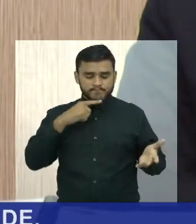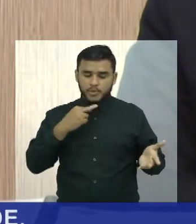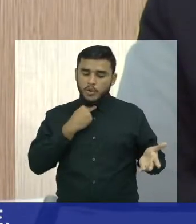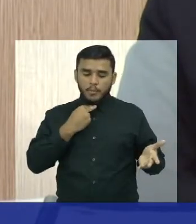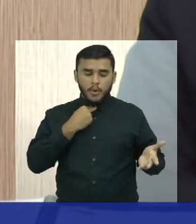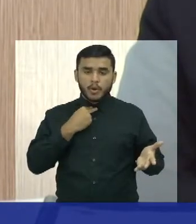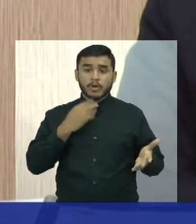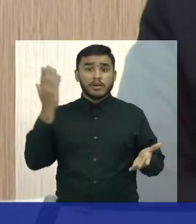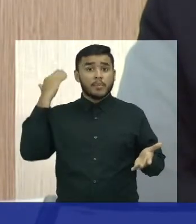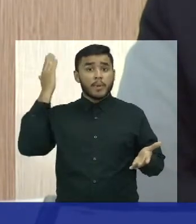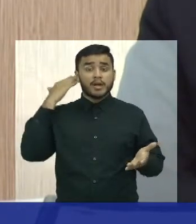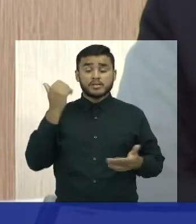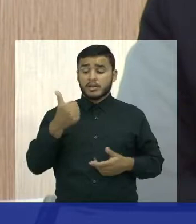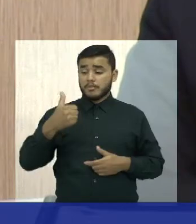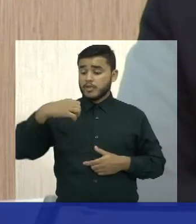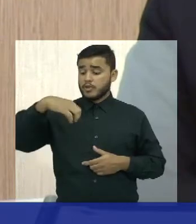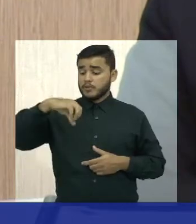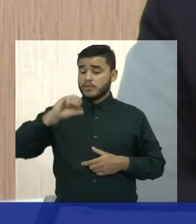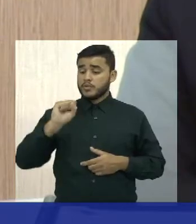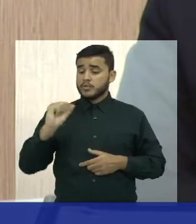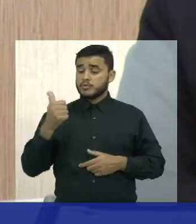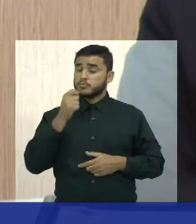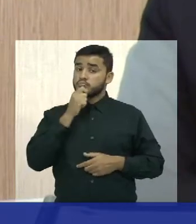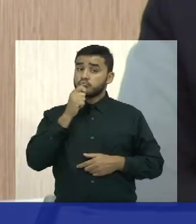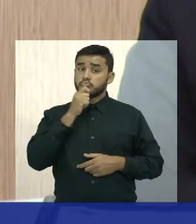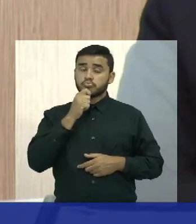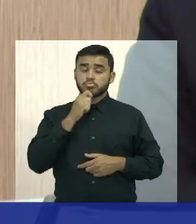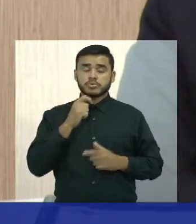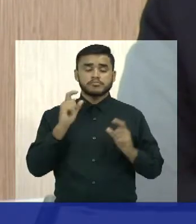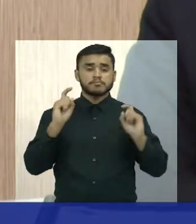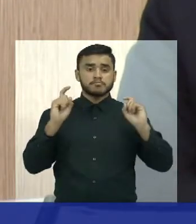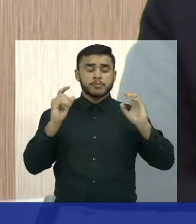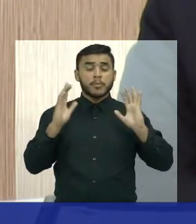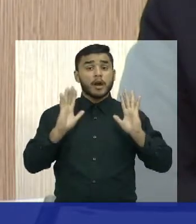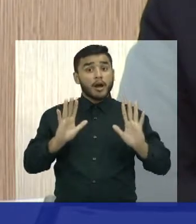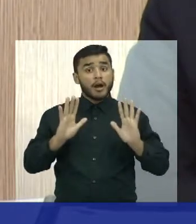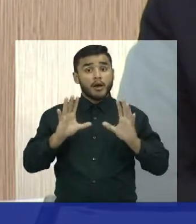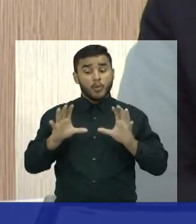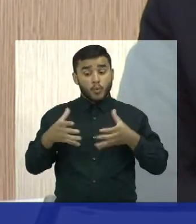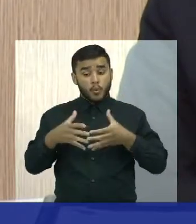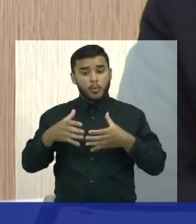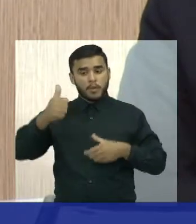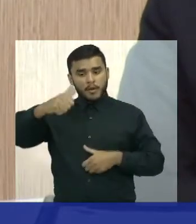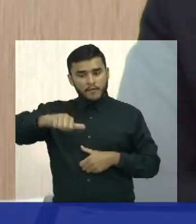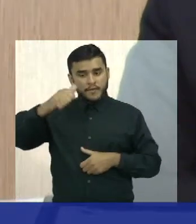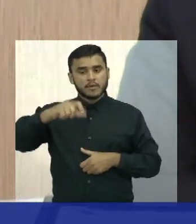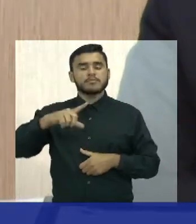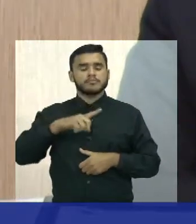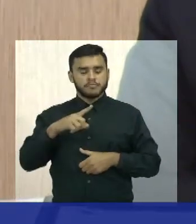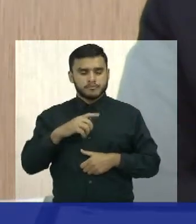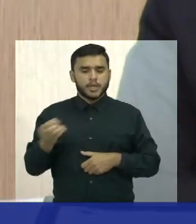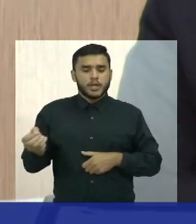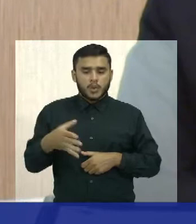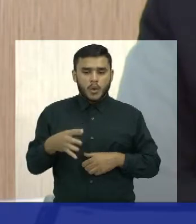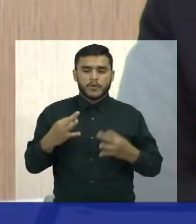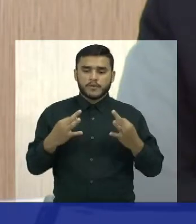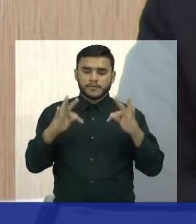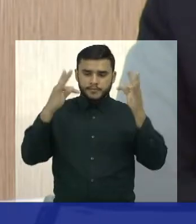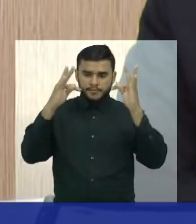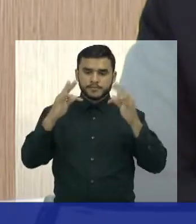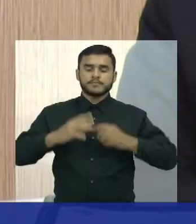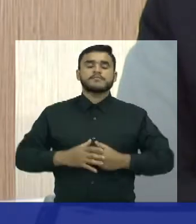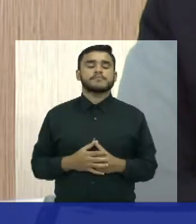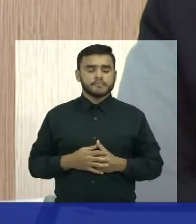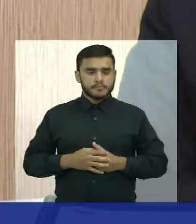Então, quando a gente fala da comissão de avaliação, é para dizer o seguinte: temos novas tecnologias, a própria